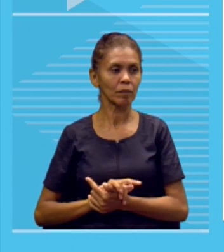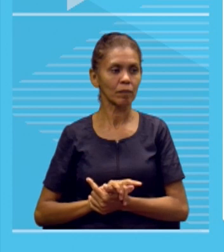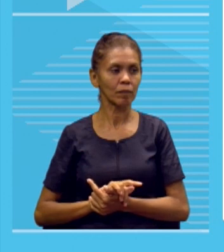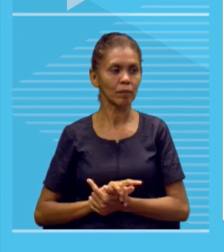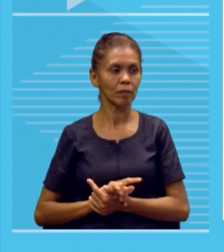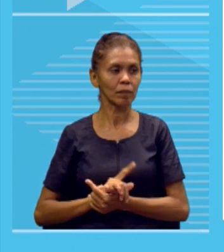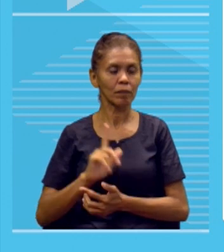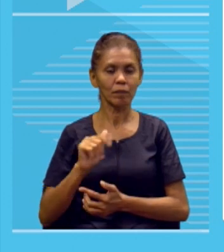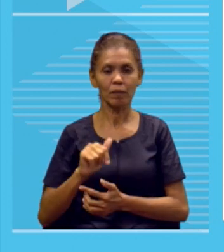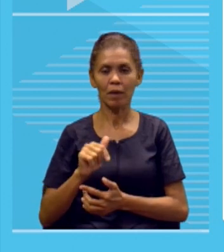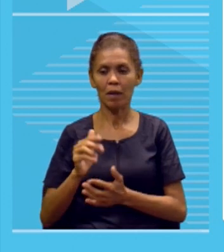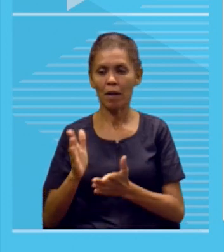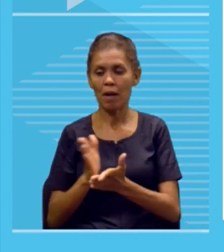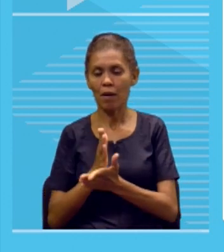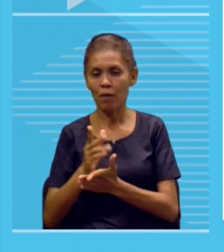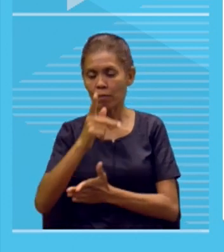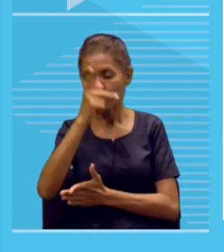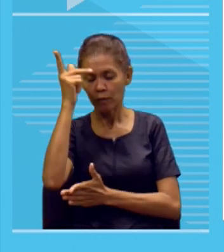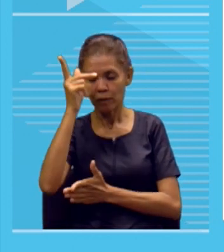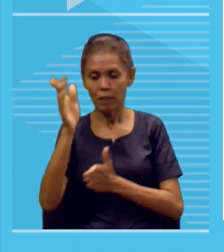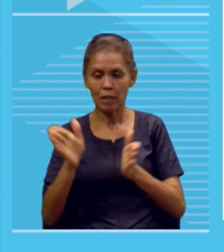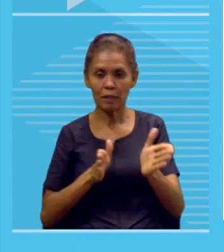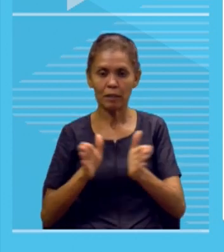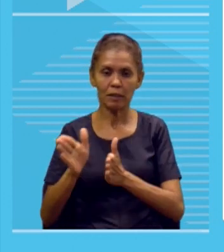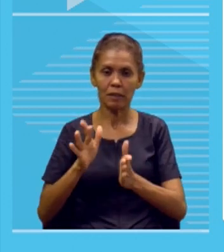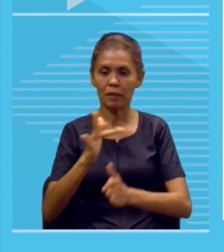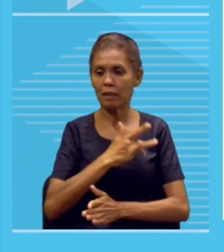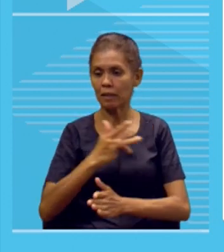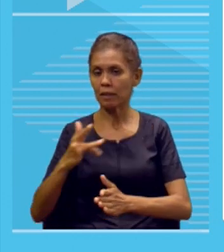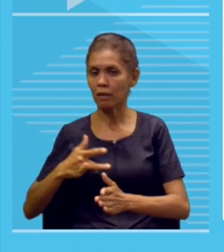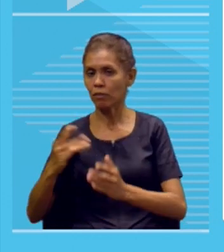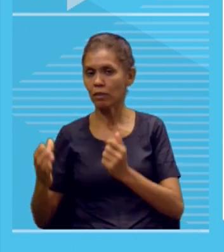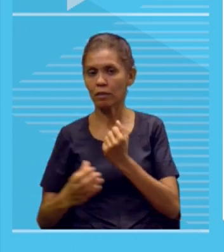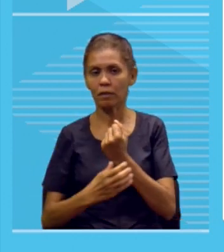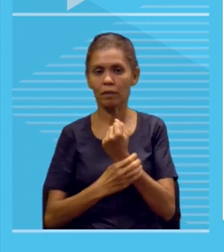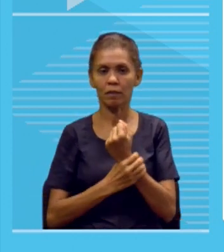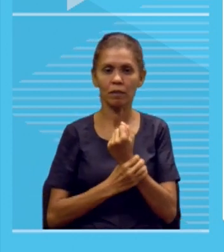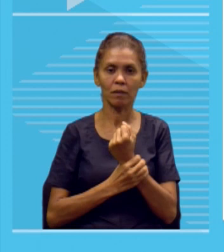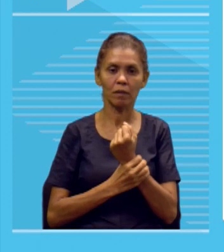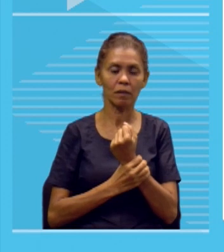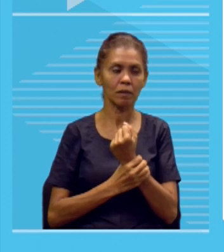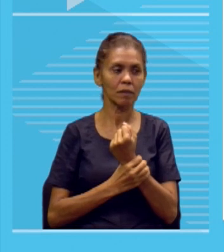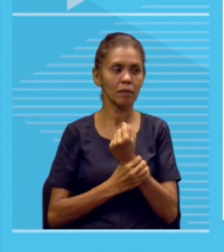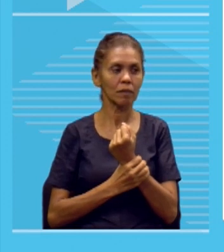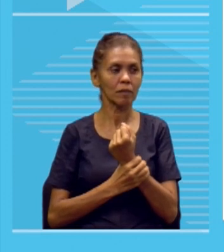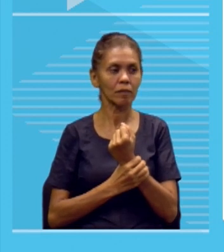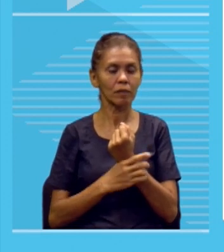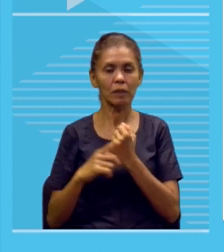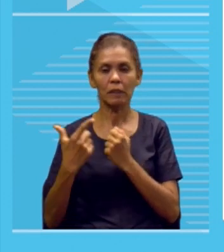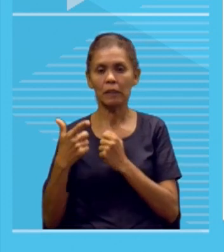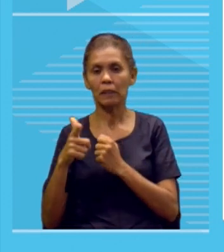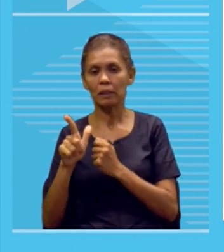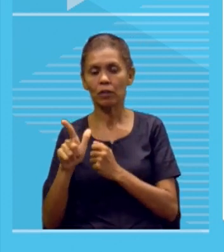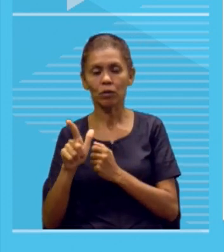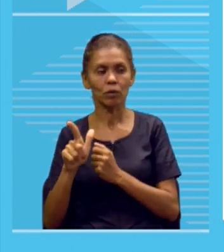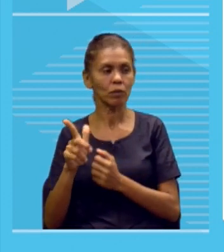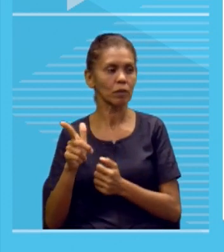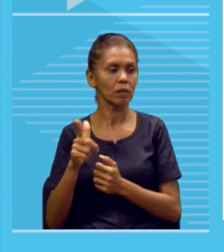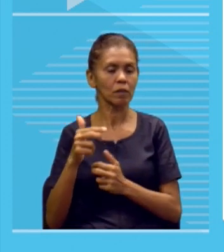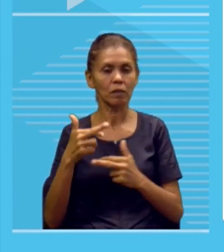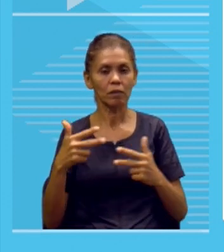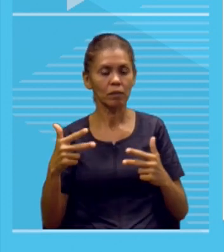mais acesso à saúde, à educação, à segurança. Então, o nome desse segmento aí é